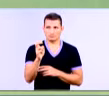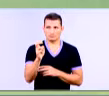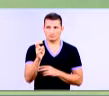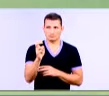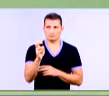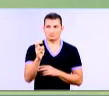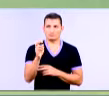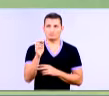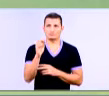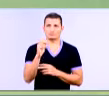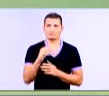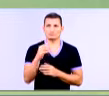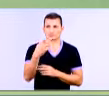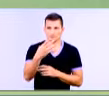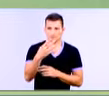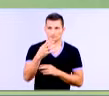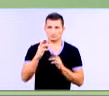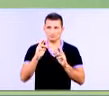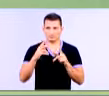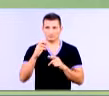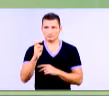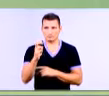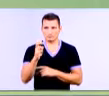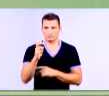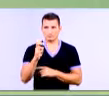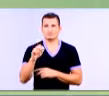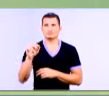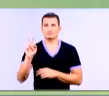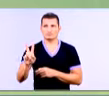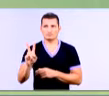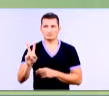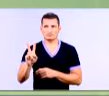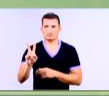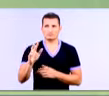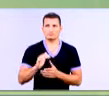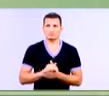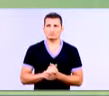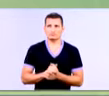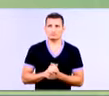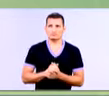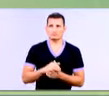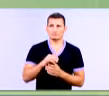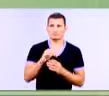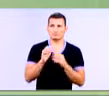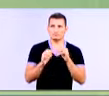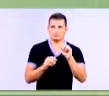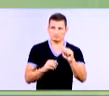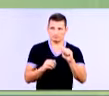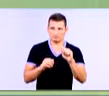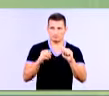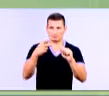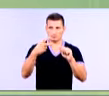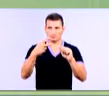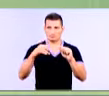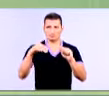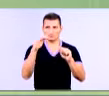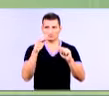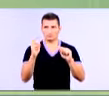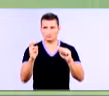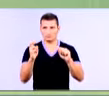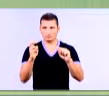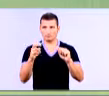É. Então, o resultado, nesse caso aqui, vai ficar com o valor V. A é maior que 5. A é 4.